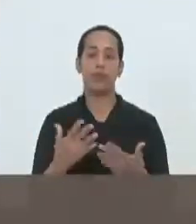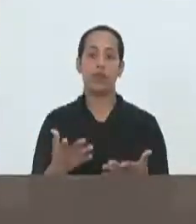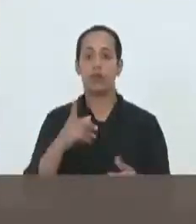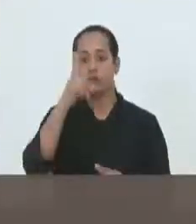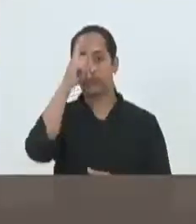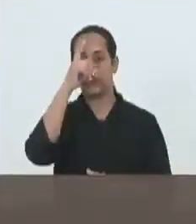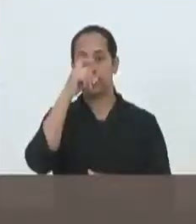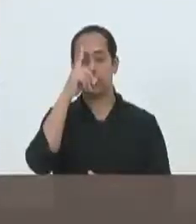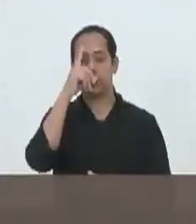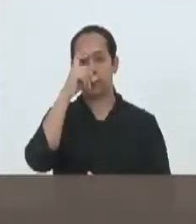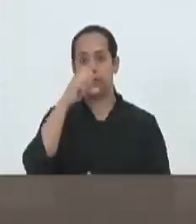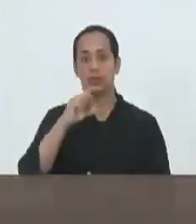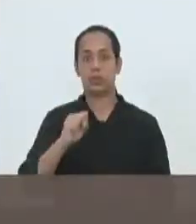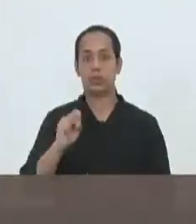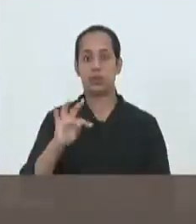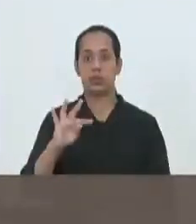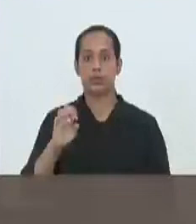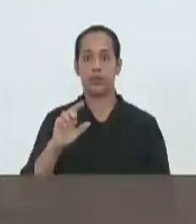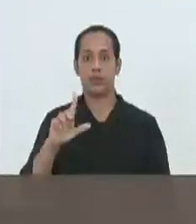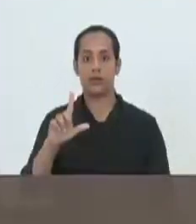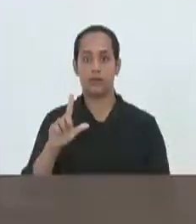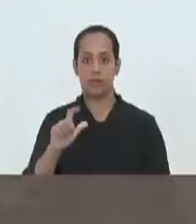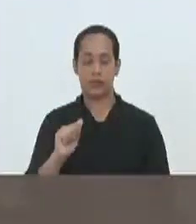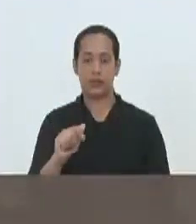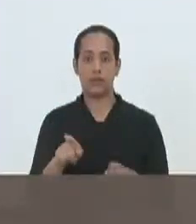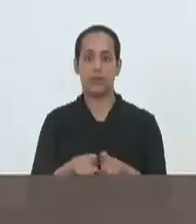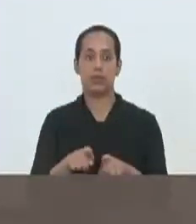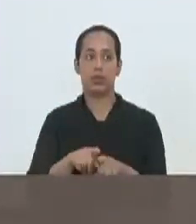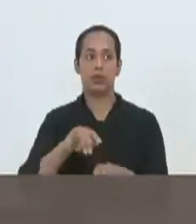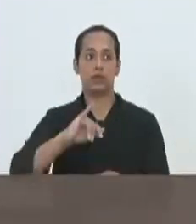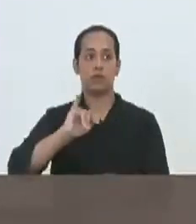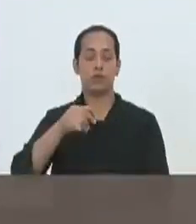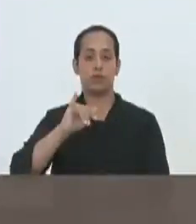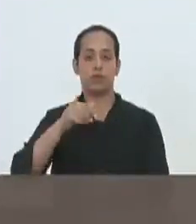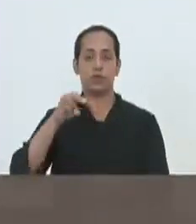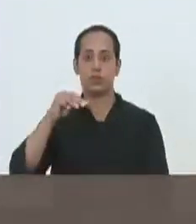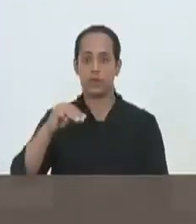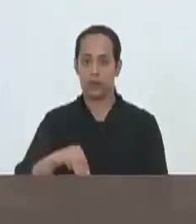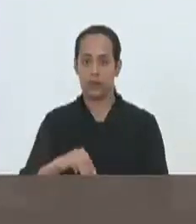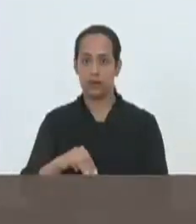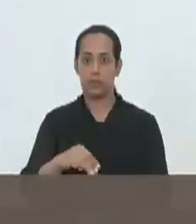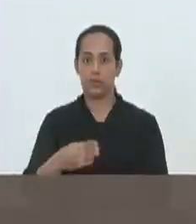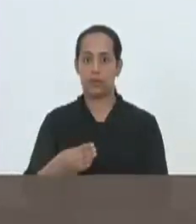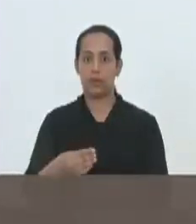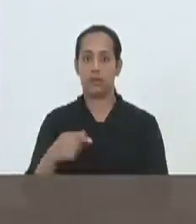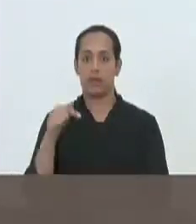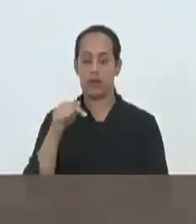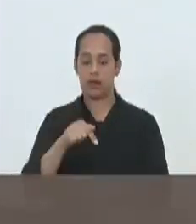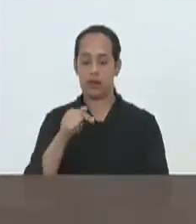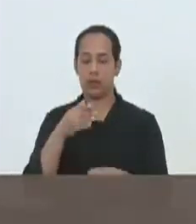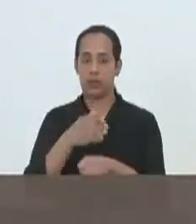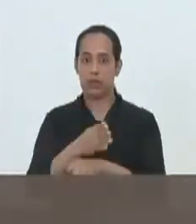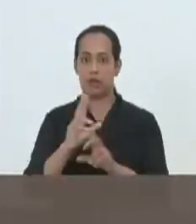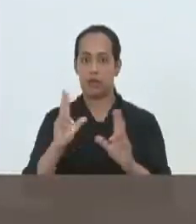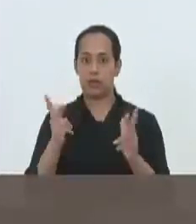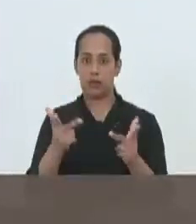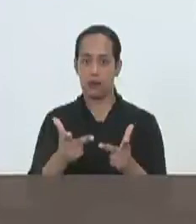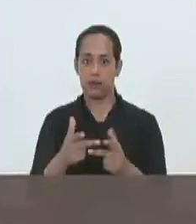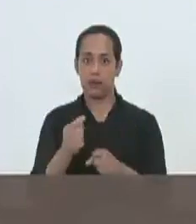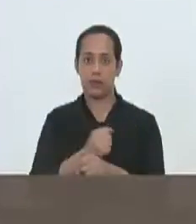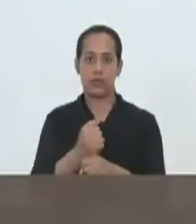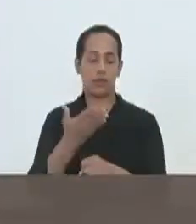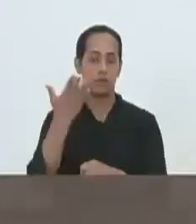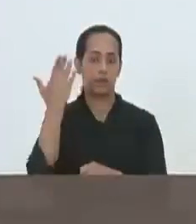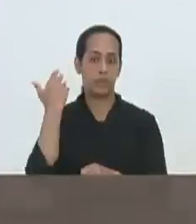frequentado a câmara aí desde do do do do ano passado Ficou de fazer um reajuste na na